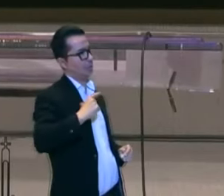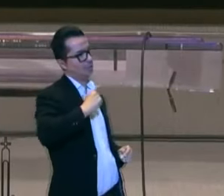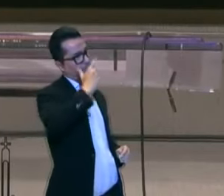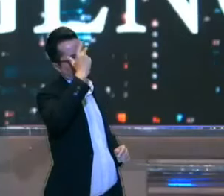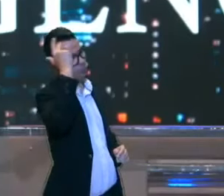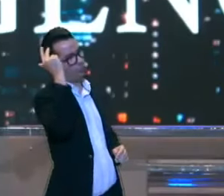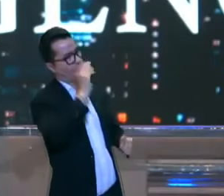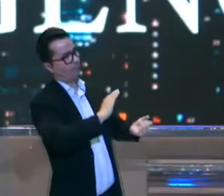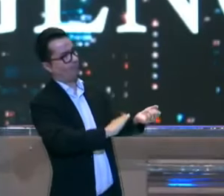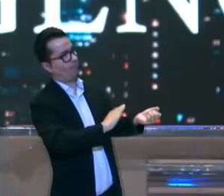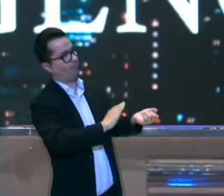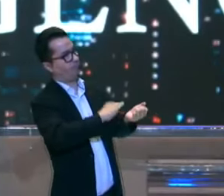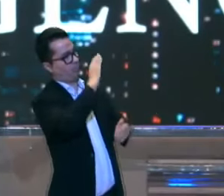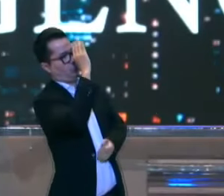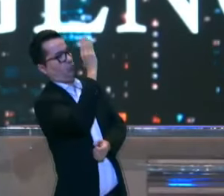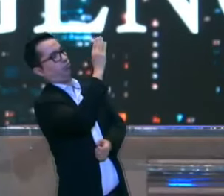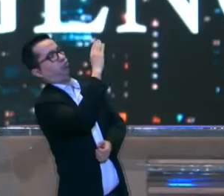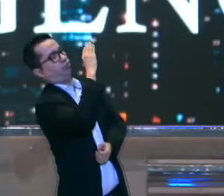não.